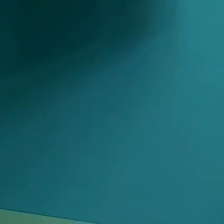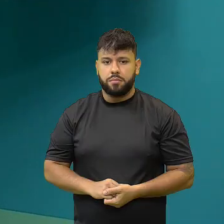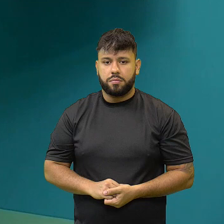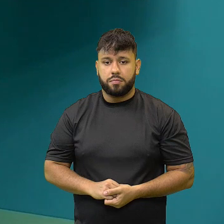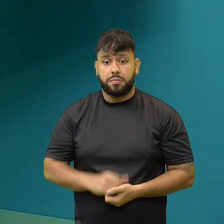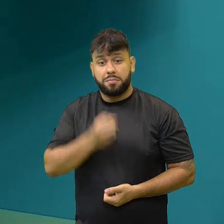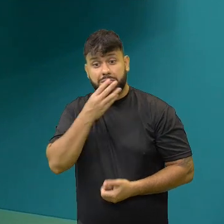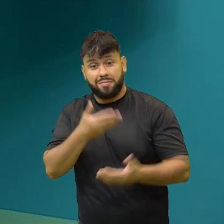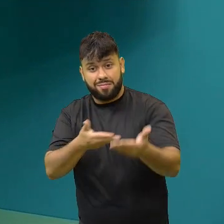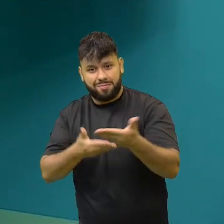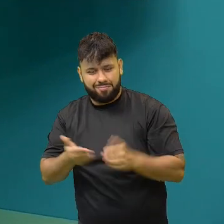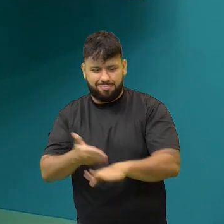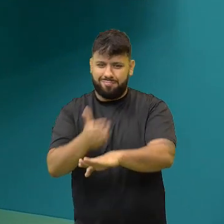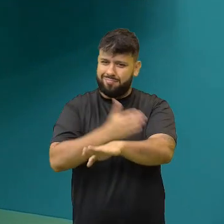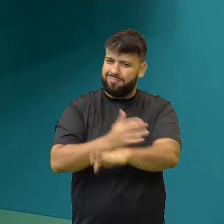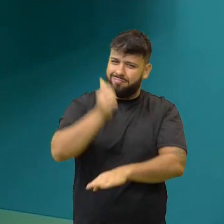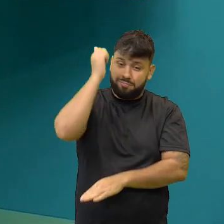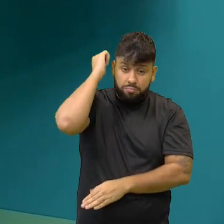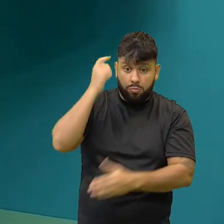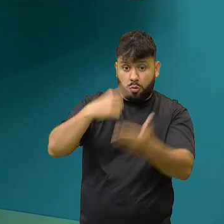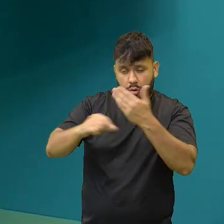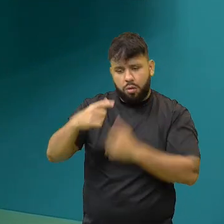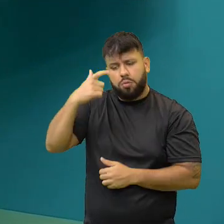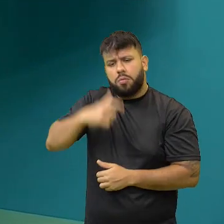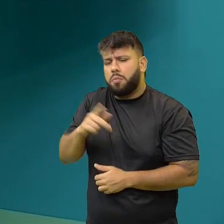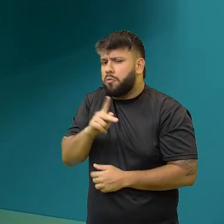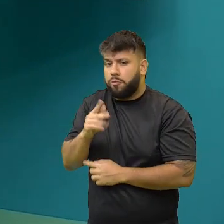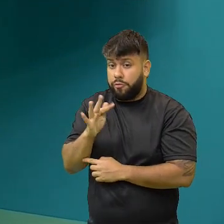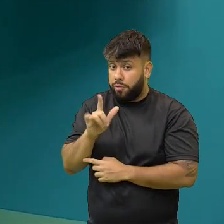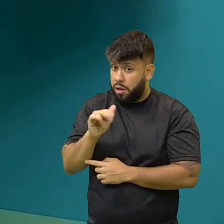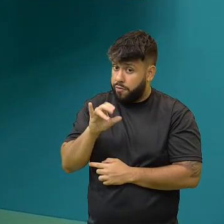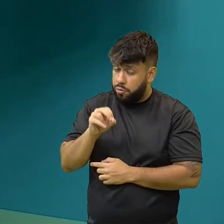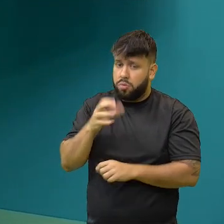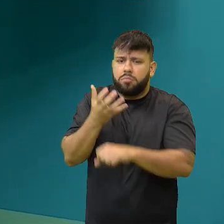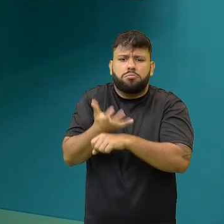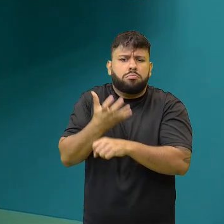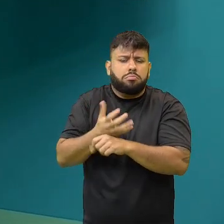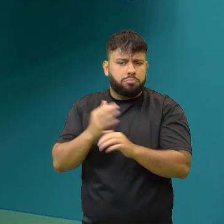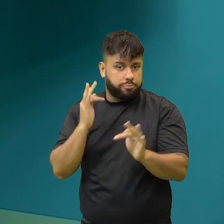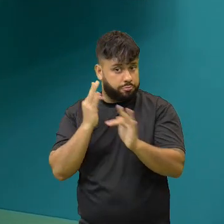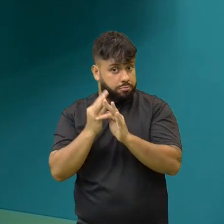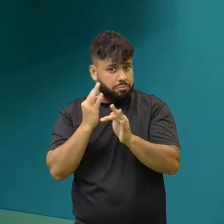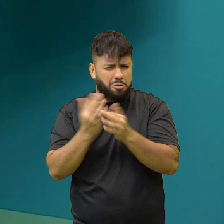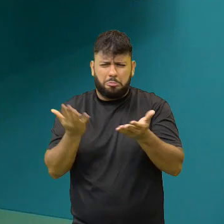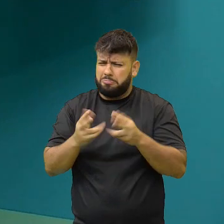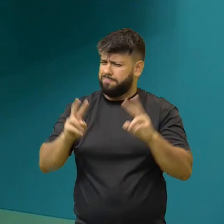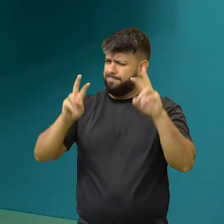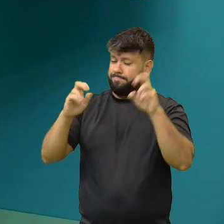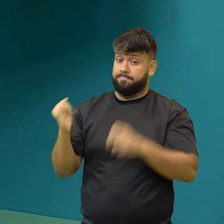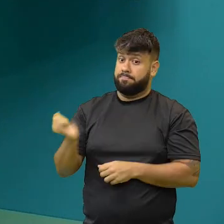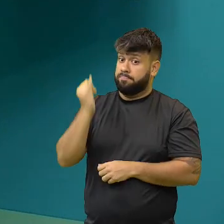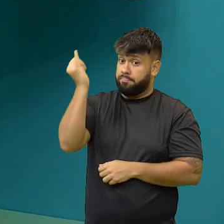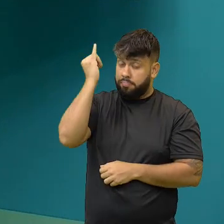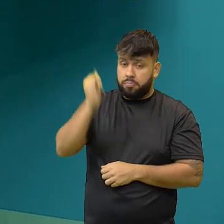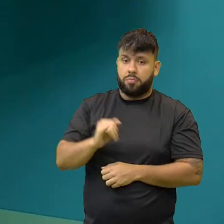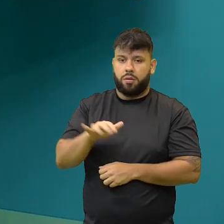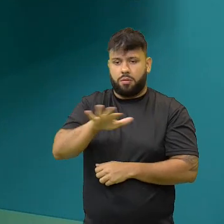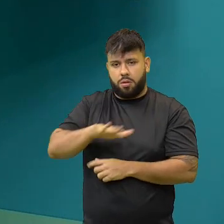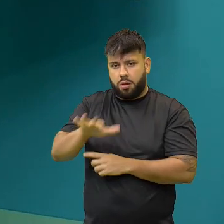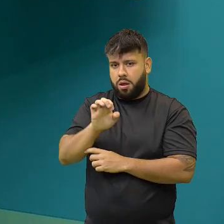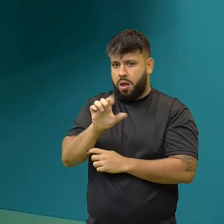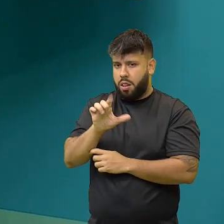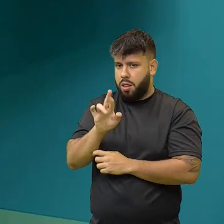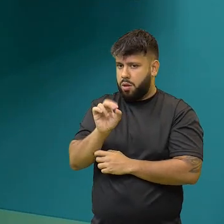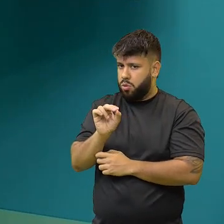Seja bem-vindo ao Preveste UEA, sou o professor Flávio de Física e hoje vamos trabalhar um dos assuntos mais importantes dentro da eletrostática, que é a